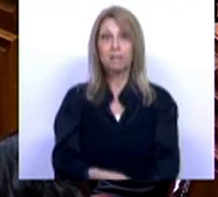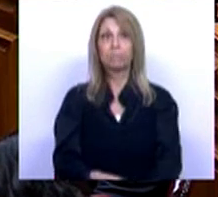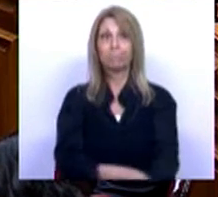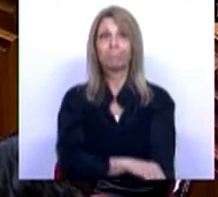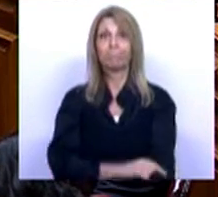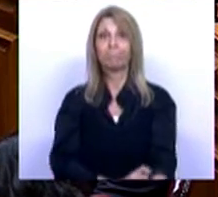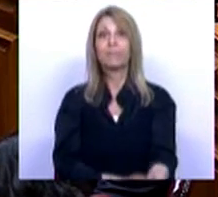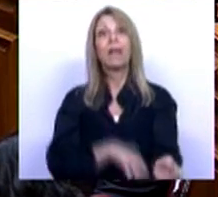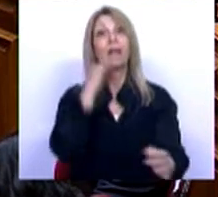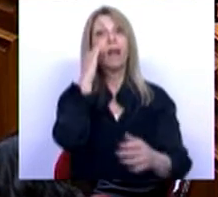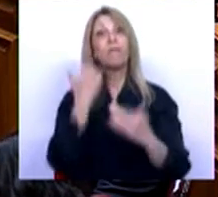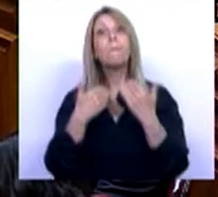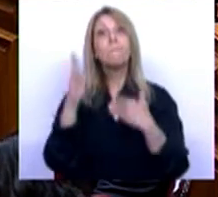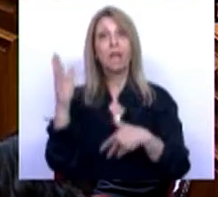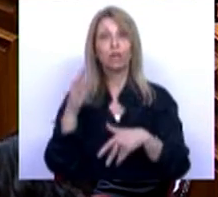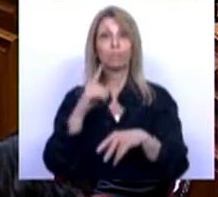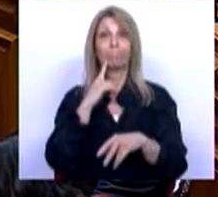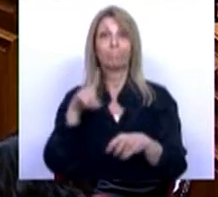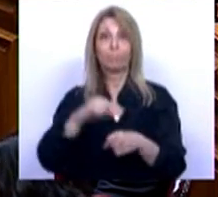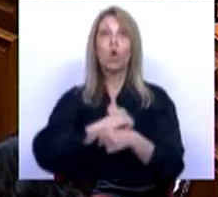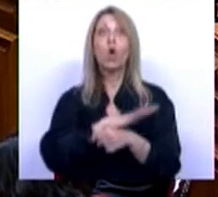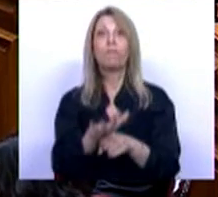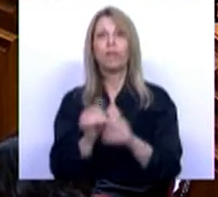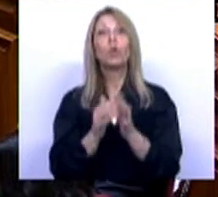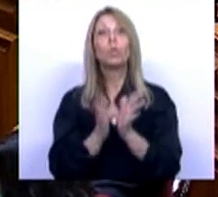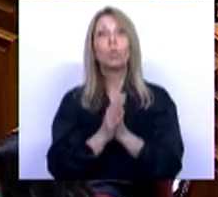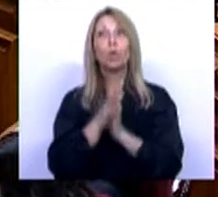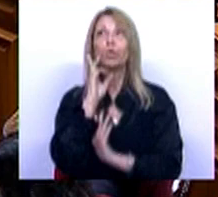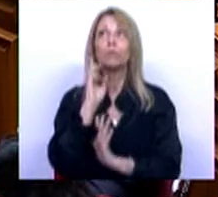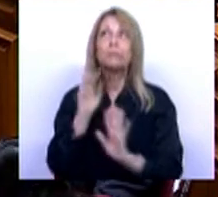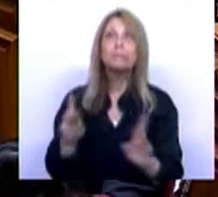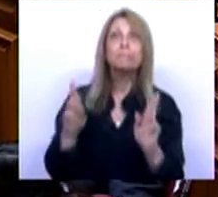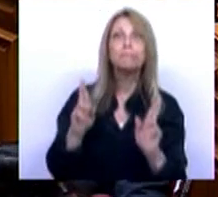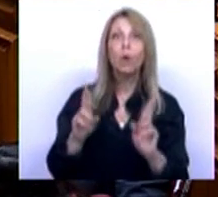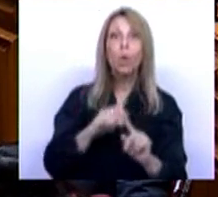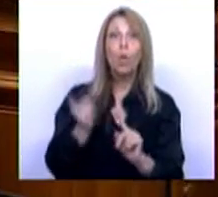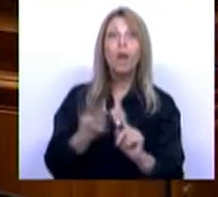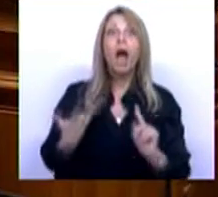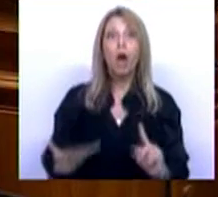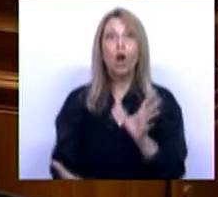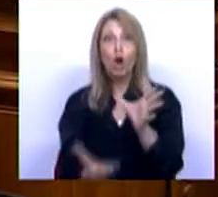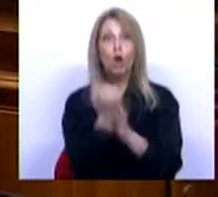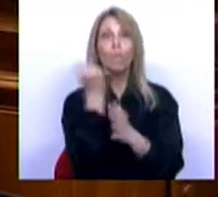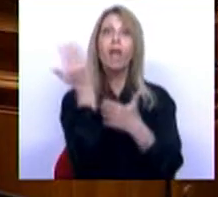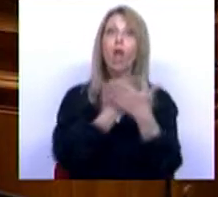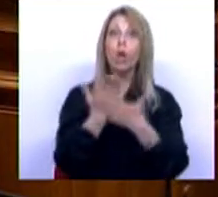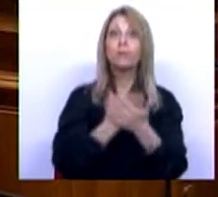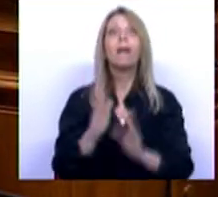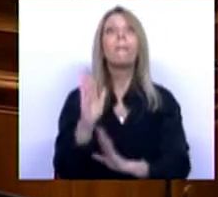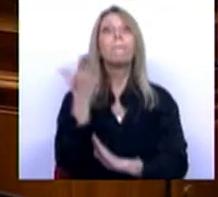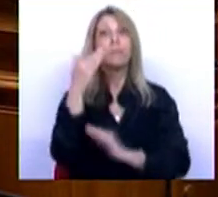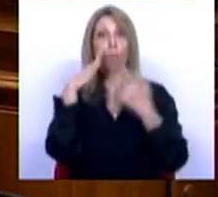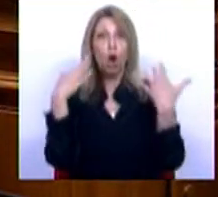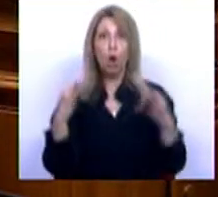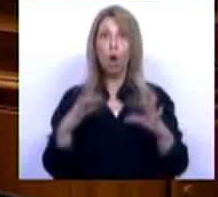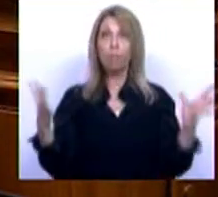da Covid, todos esperávamos que este ano fosse um ano de recuperação da nossa economia e, sobretudo, da normalidade